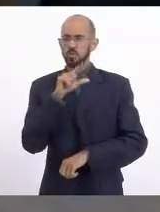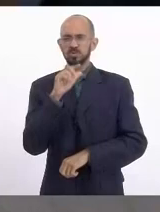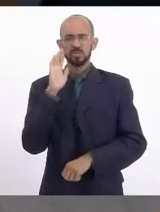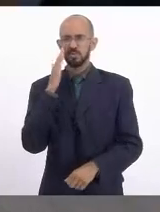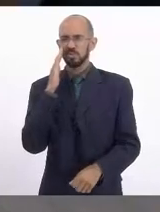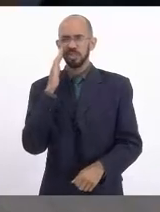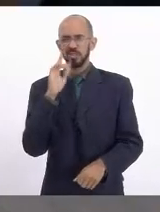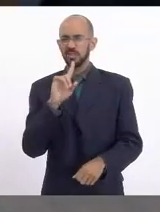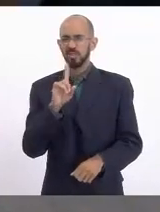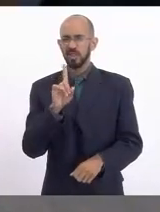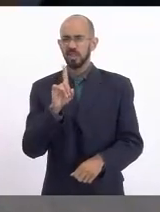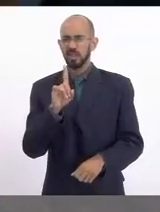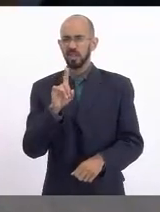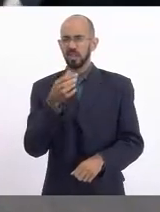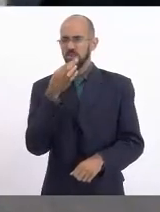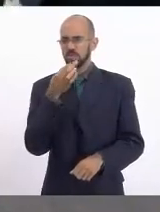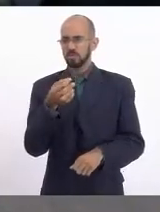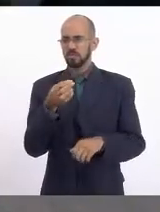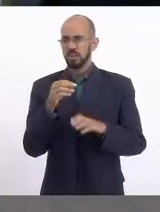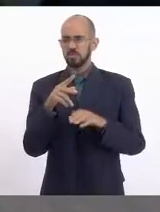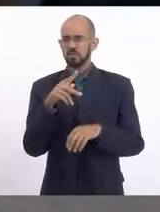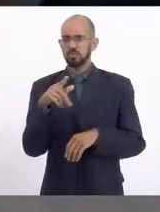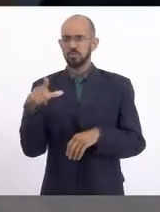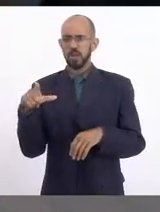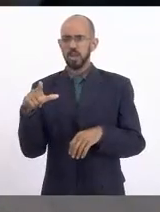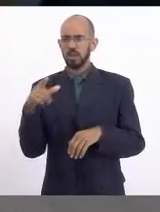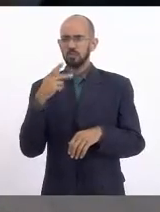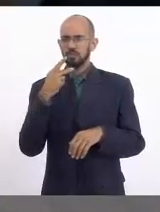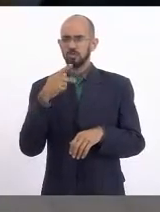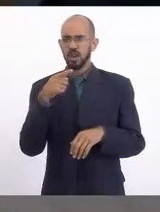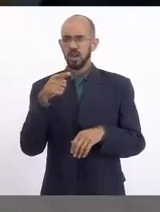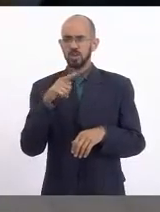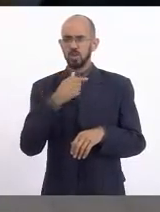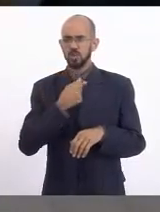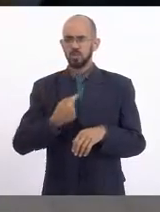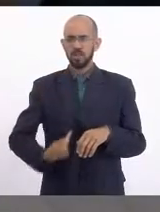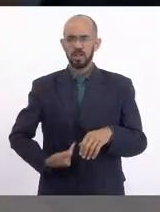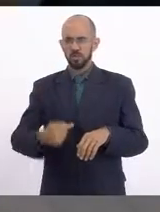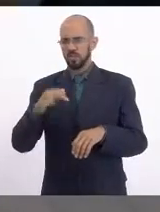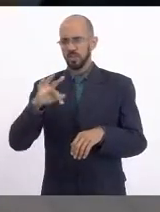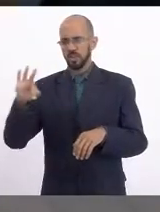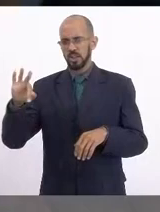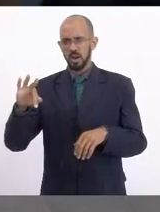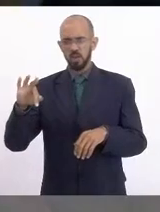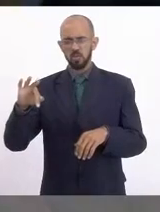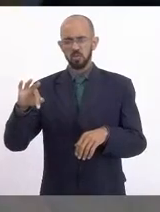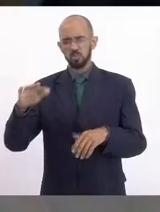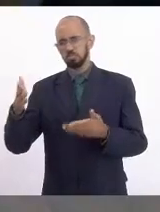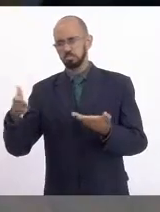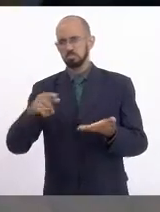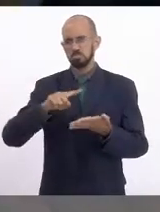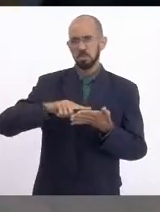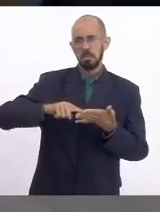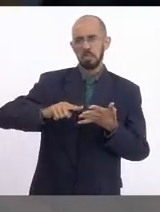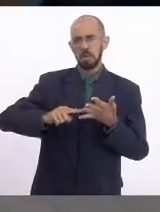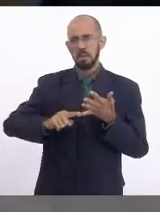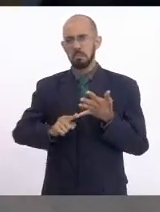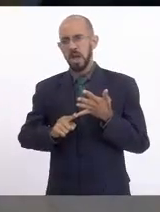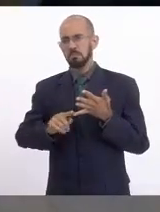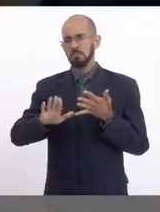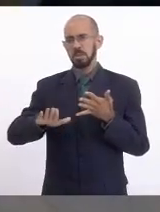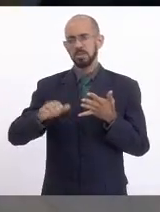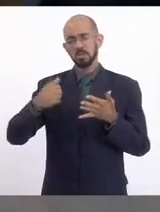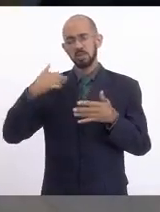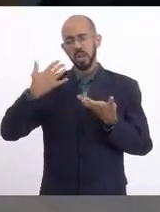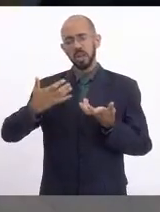consigo entender Até na justificativa do projeto alega que o governo federal isso aquilo eu acho que isso não seria justificativa